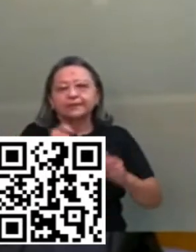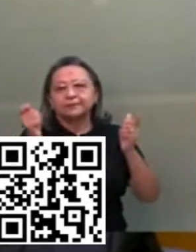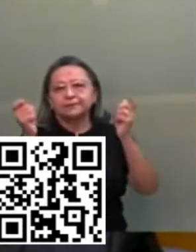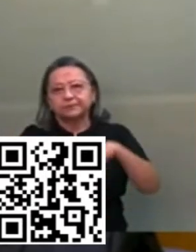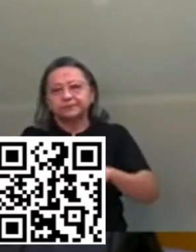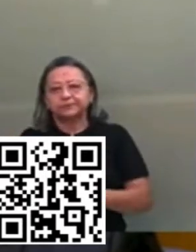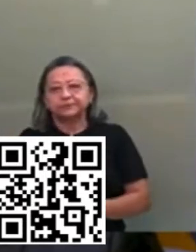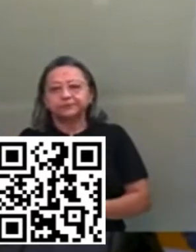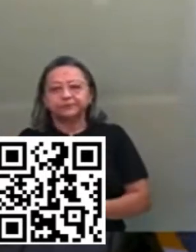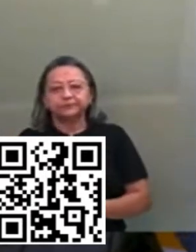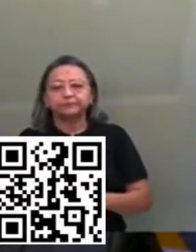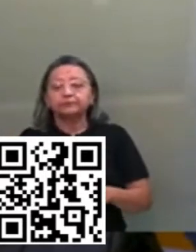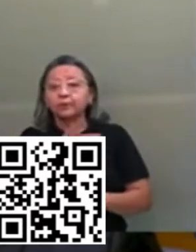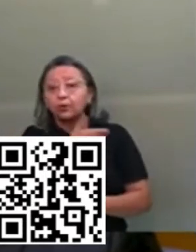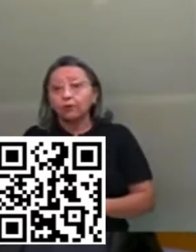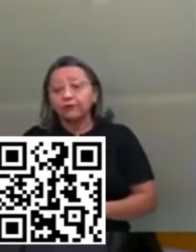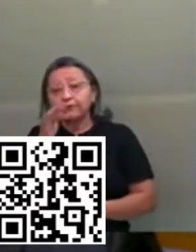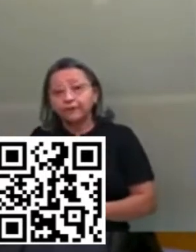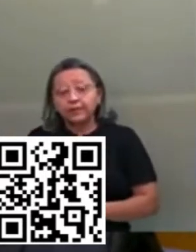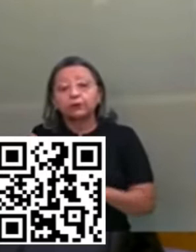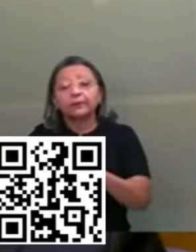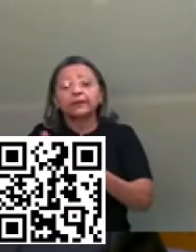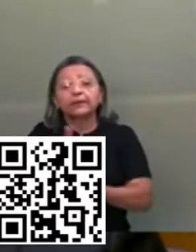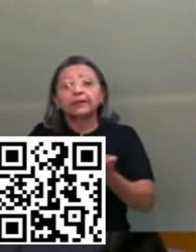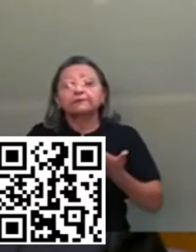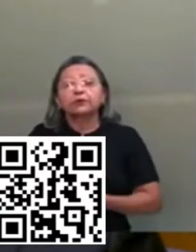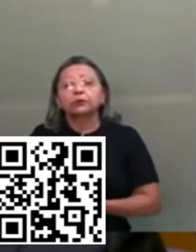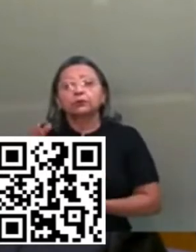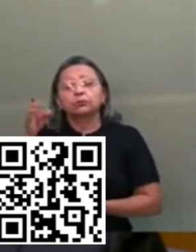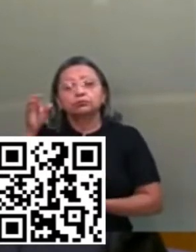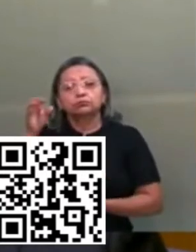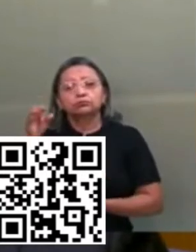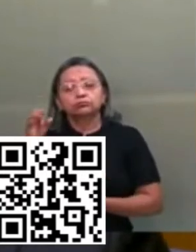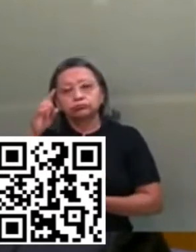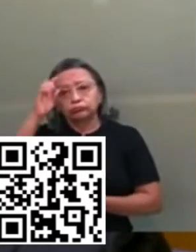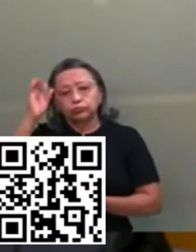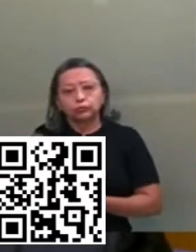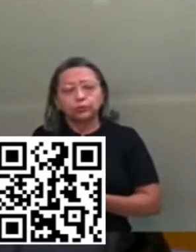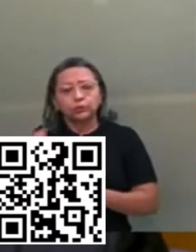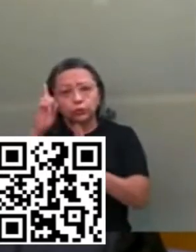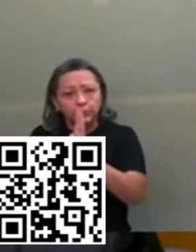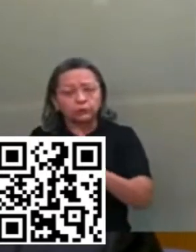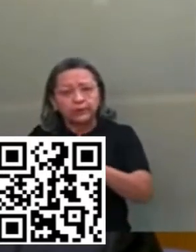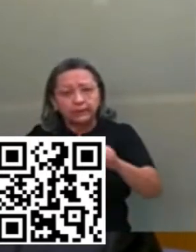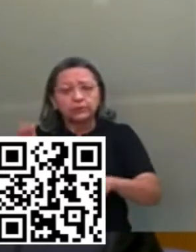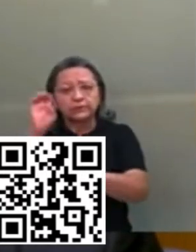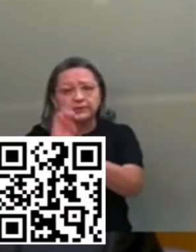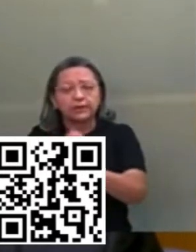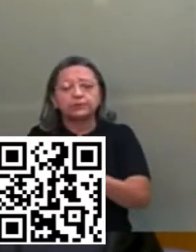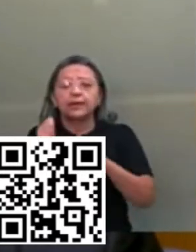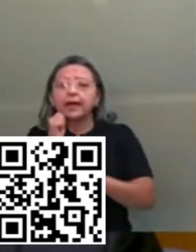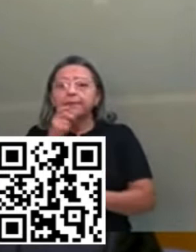possibilidade. O governo federal transferiu o domínio de terras para os estados do Amapá e